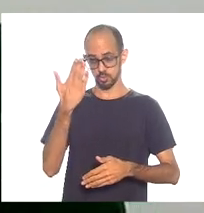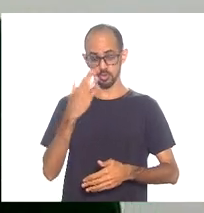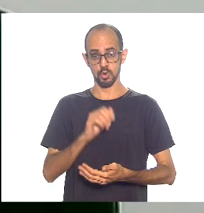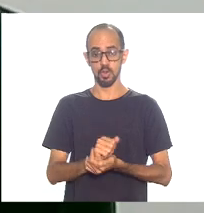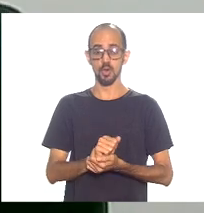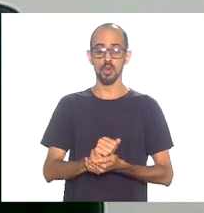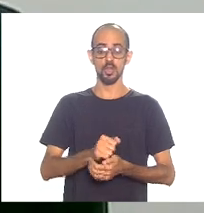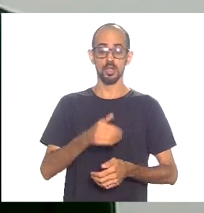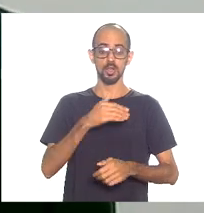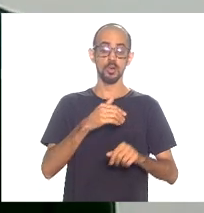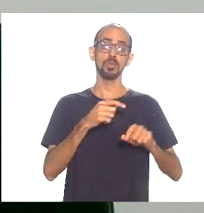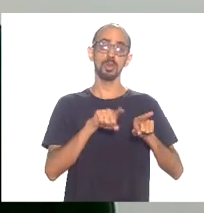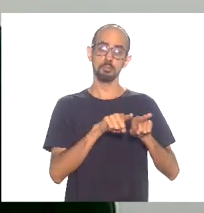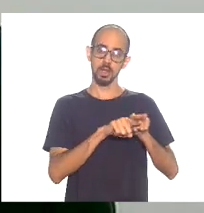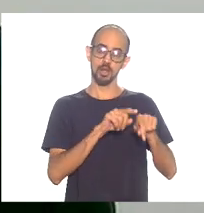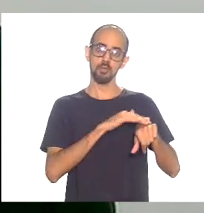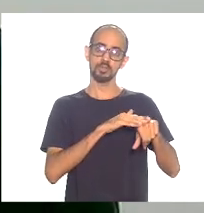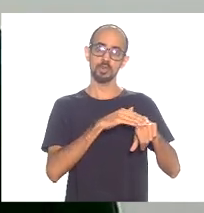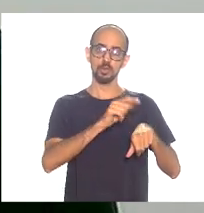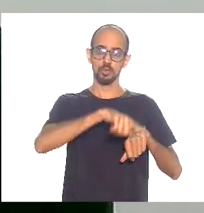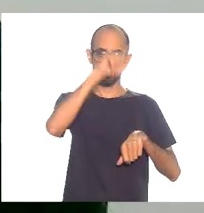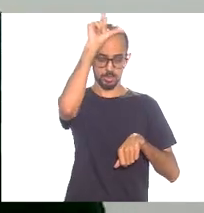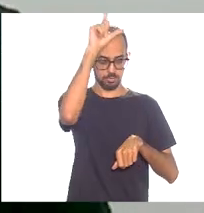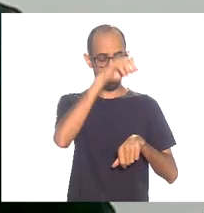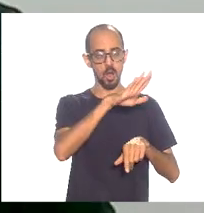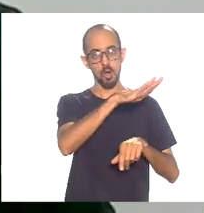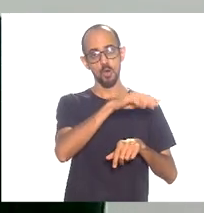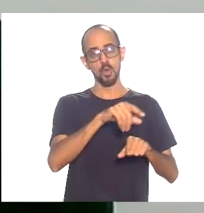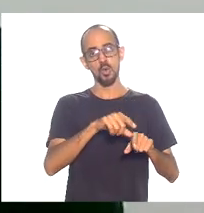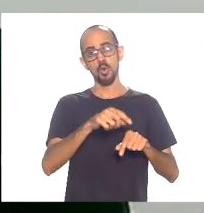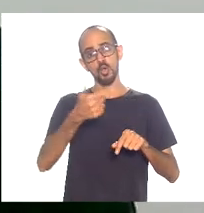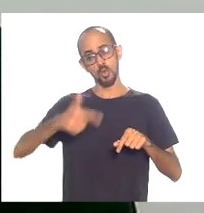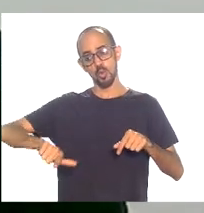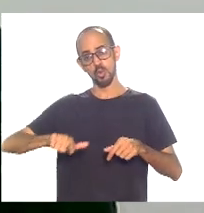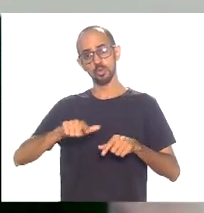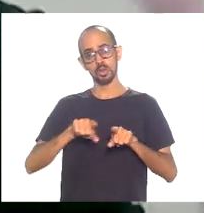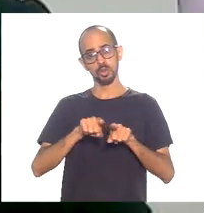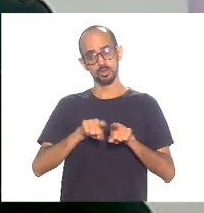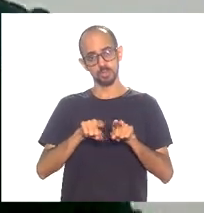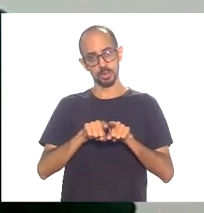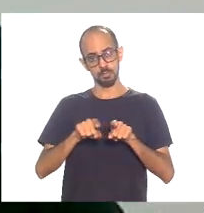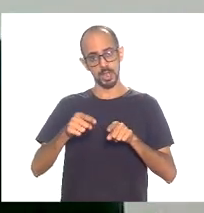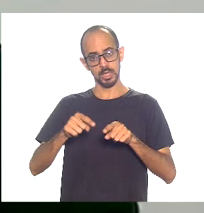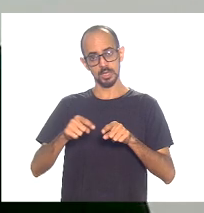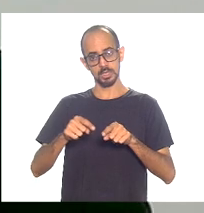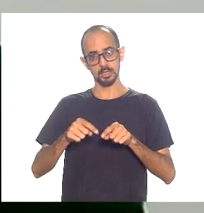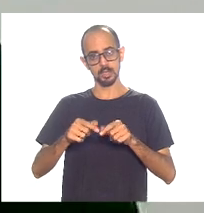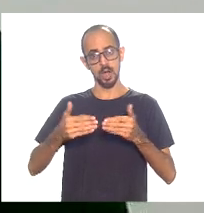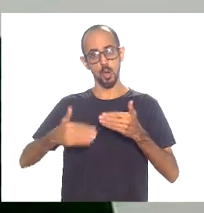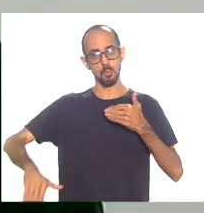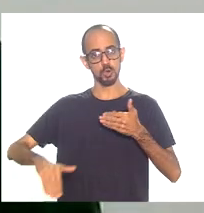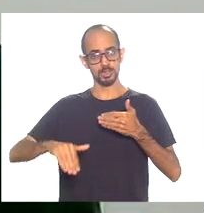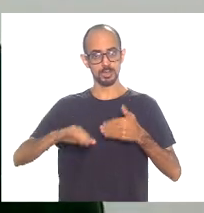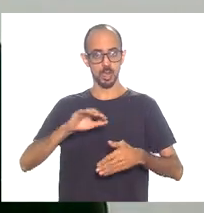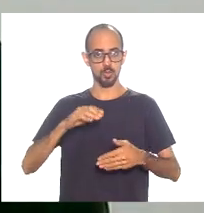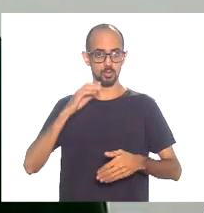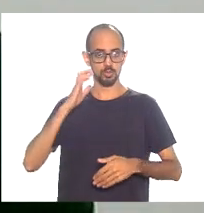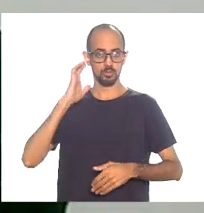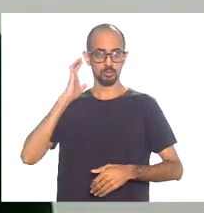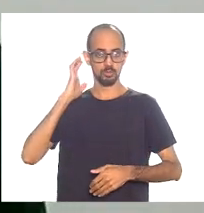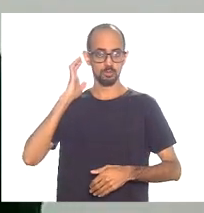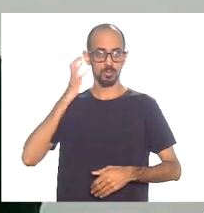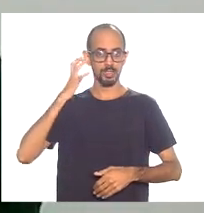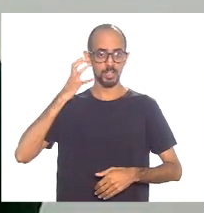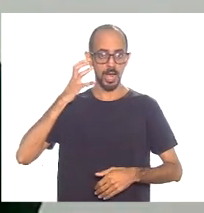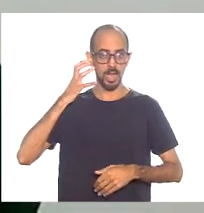Paulo, inclusive à oposição, que nós, sem nenhum prejuízo daqueles que têm posições firmadas a respeito,